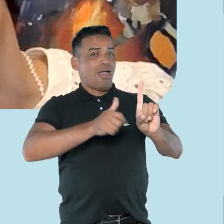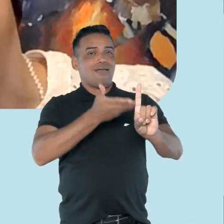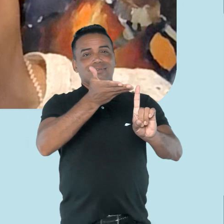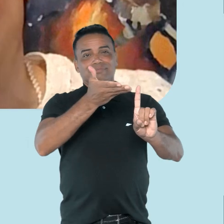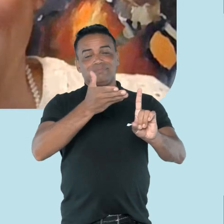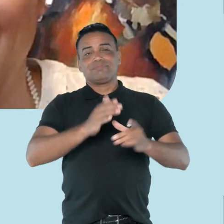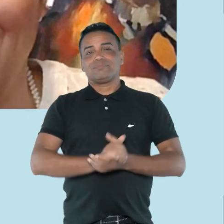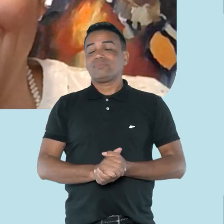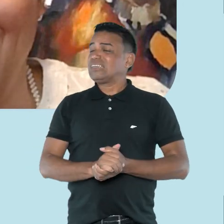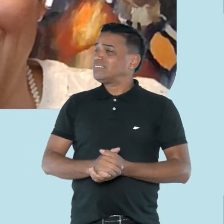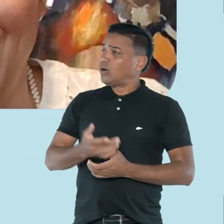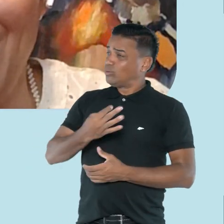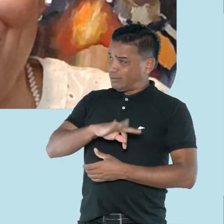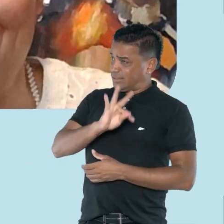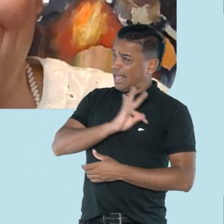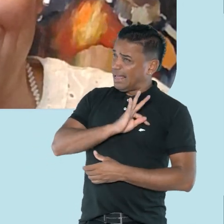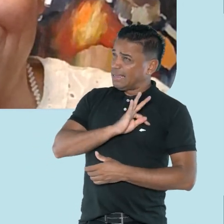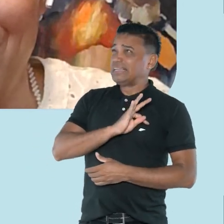mulher. E